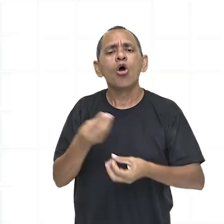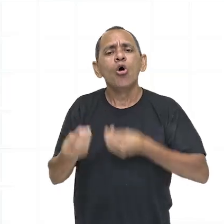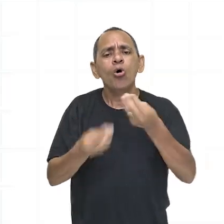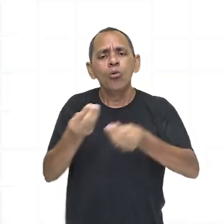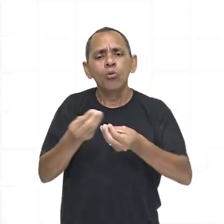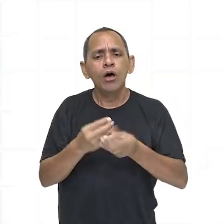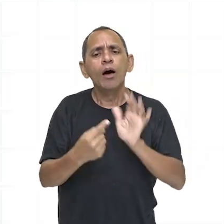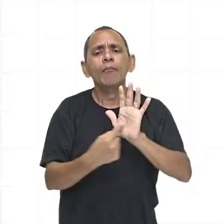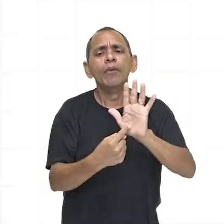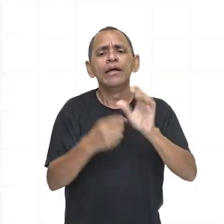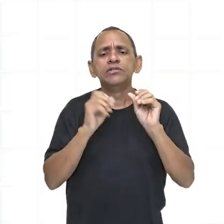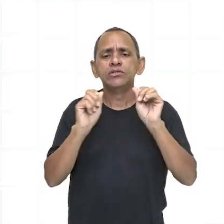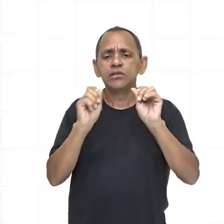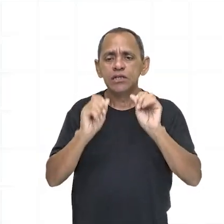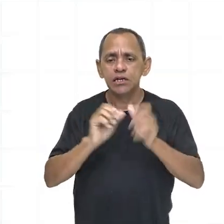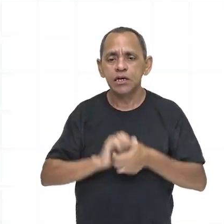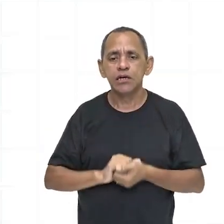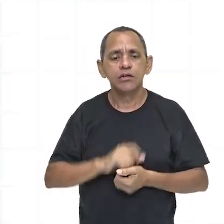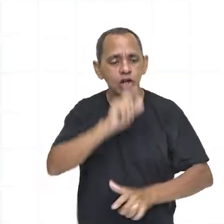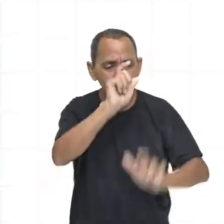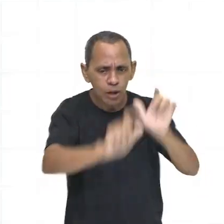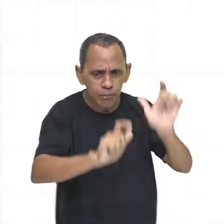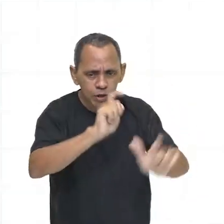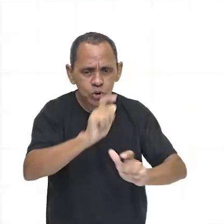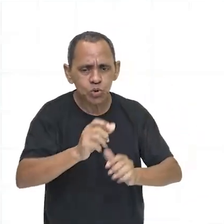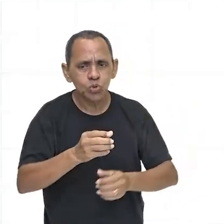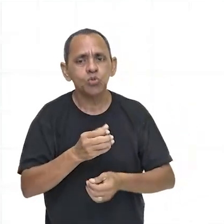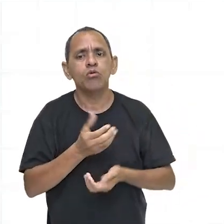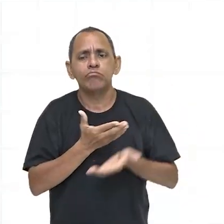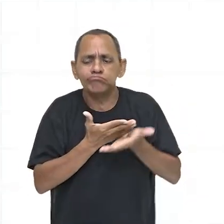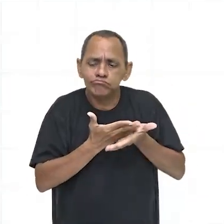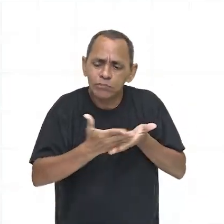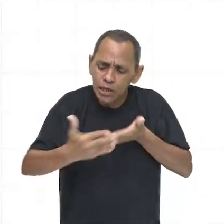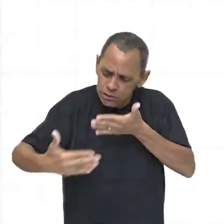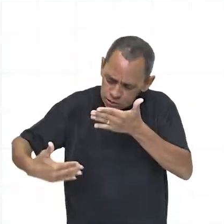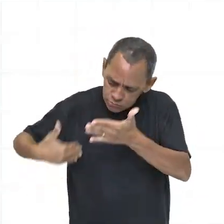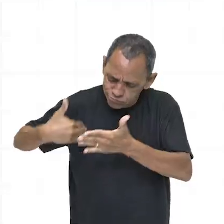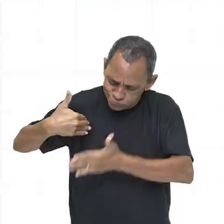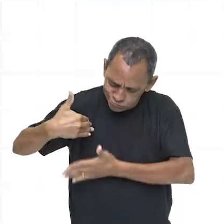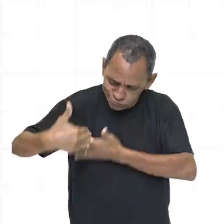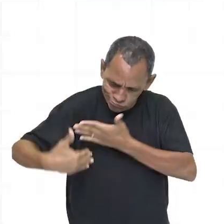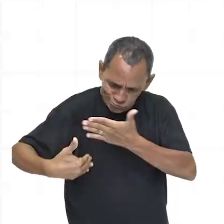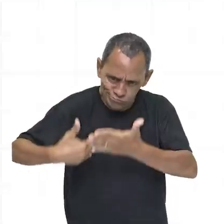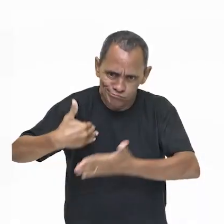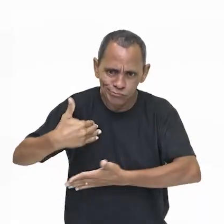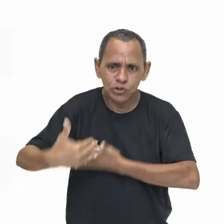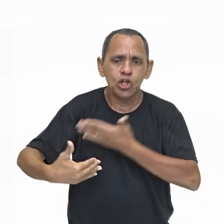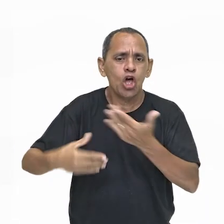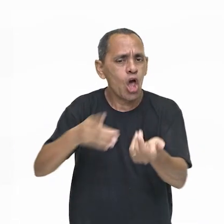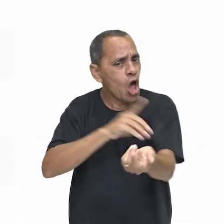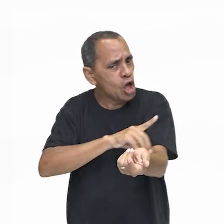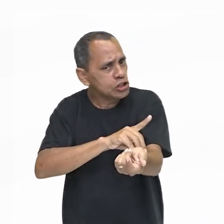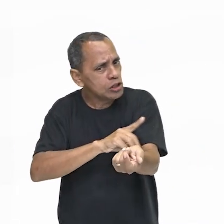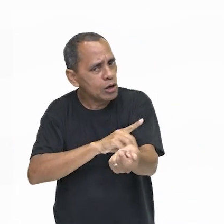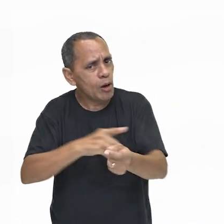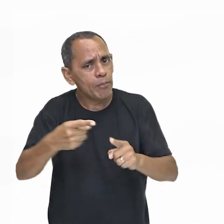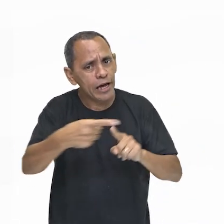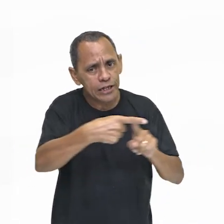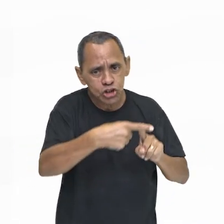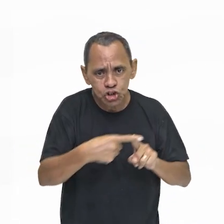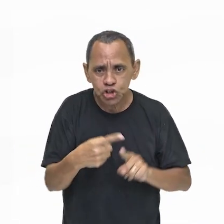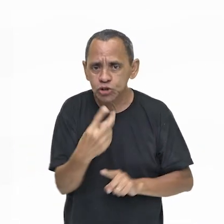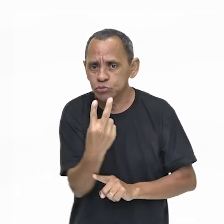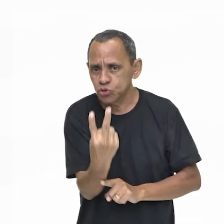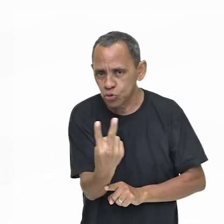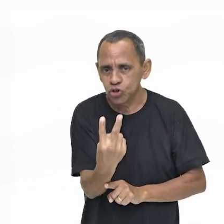a pessoa começa a desenvolver o diabetes do tipo 2? Acompanhe aí junto comigo, olha só.